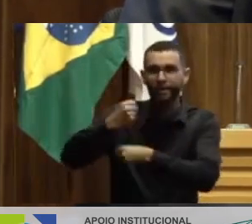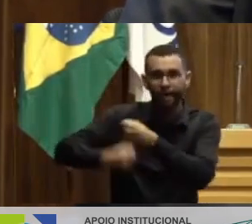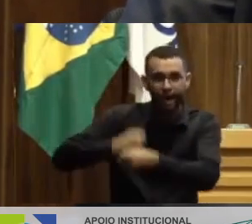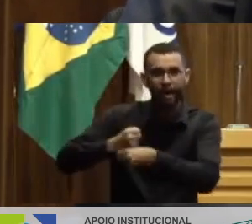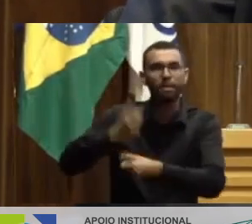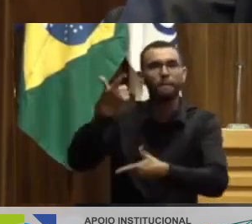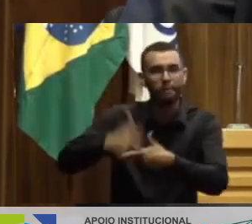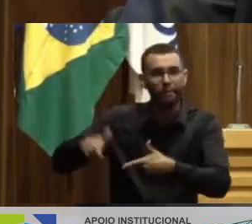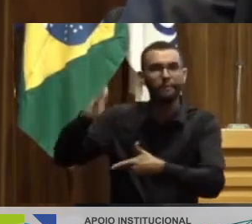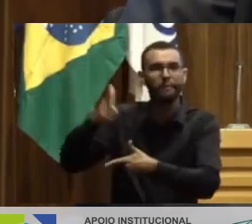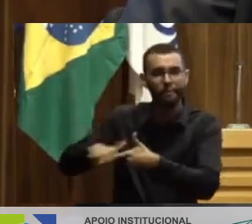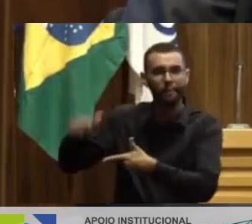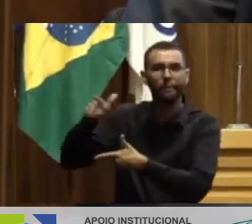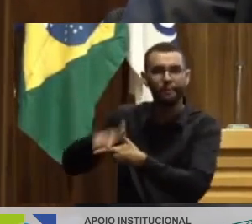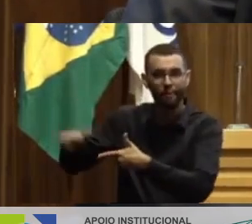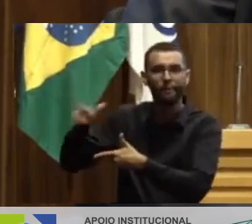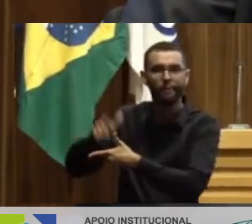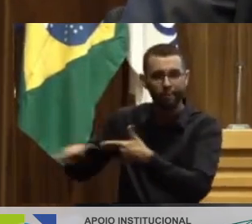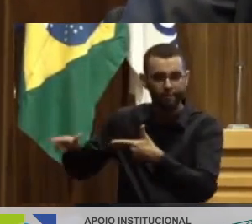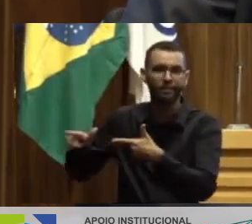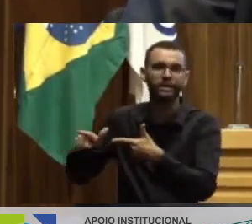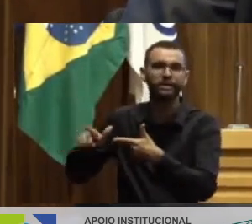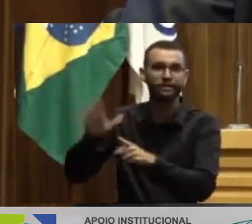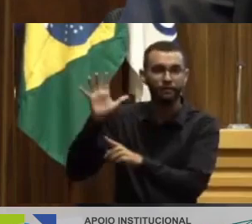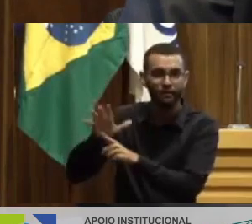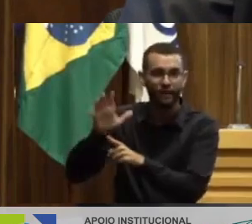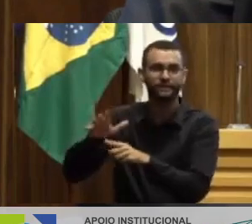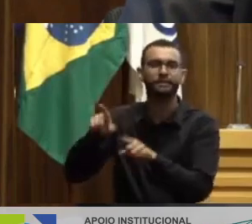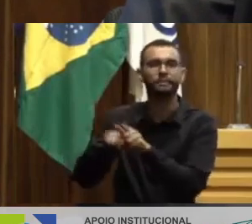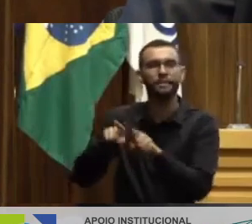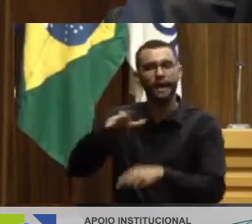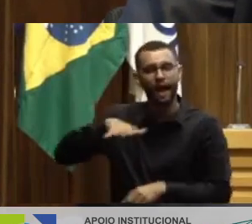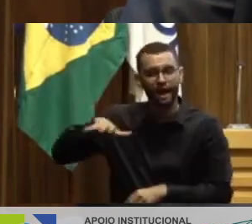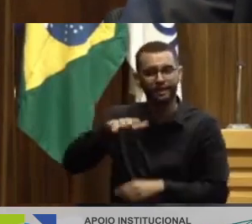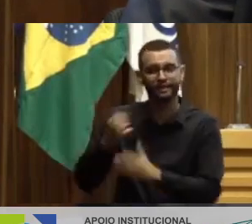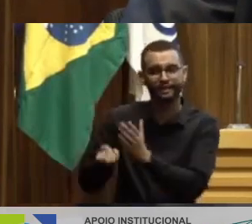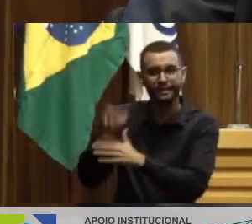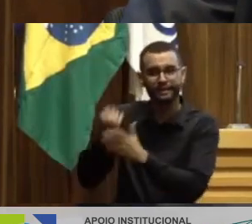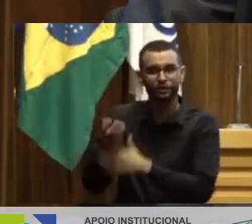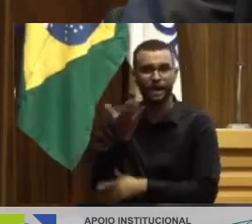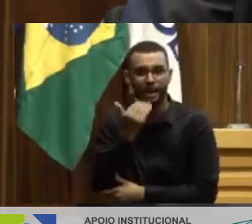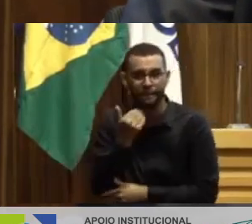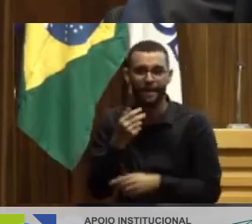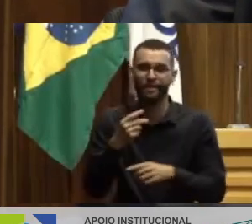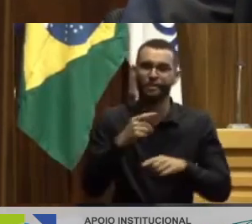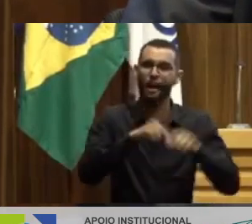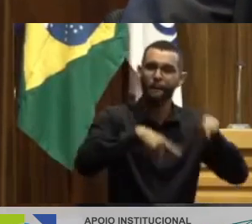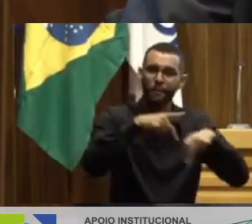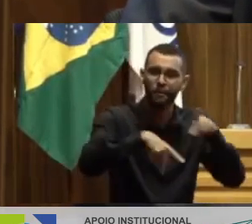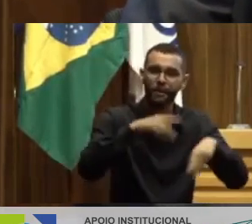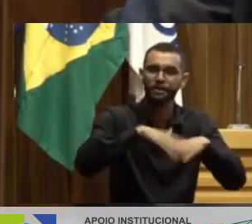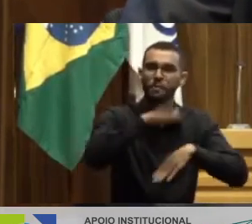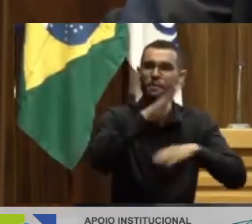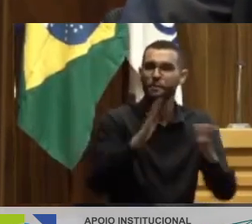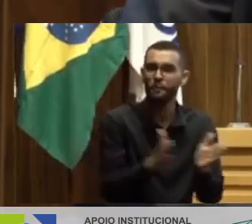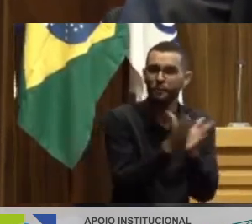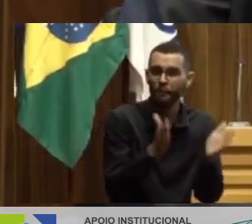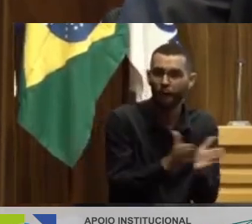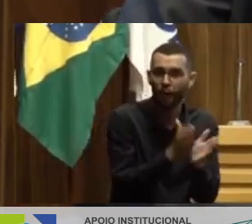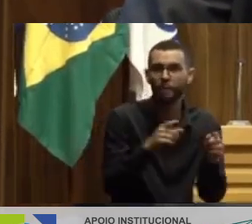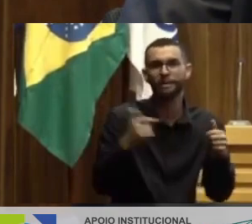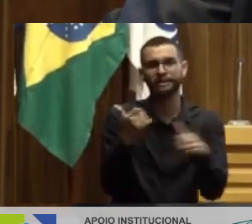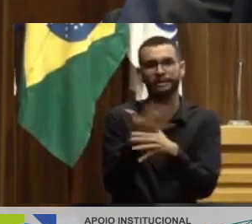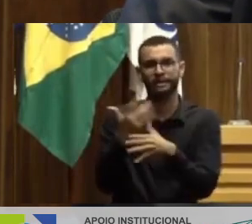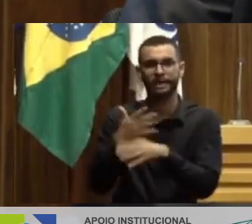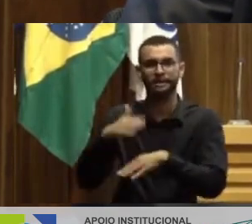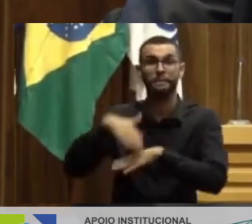mais consequências à estrutura de produção de alimentos, às populações mais vulneráveis, às cidades que são mais atingidas.